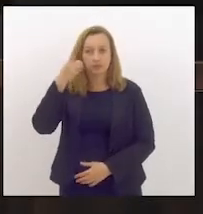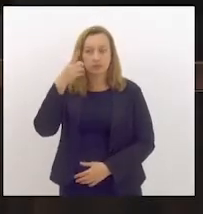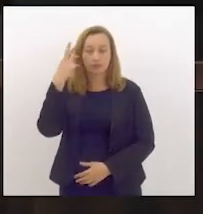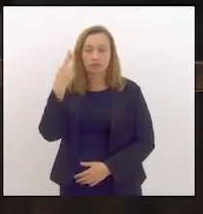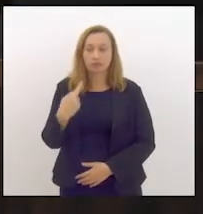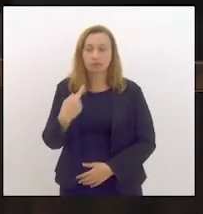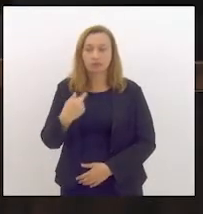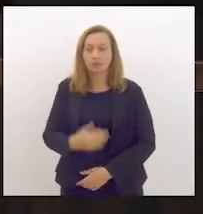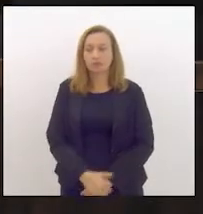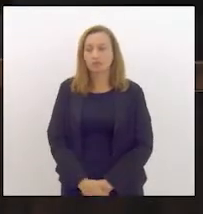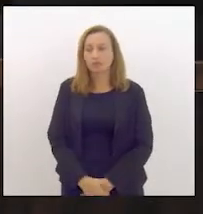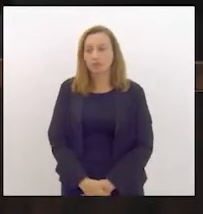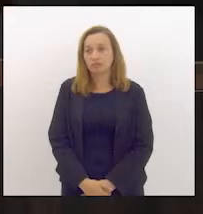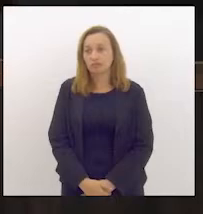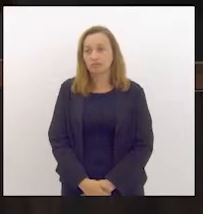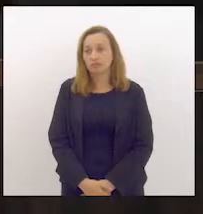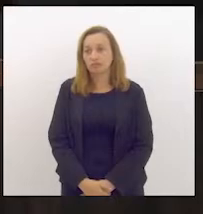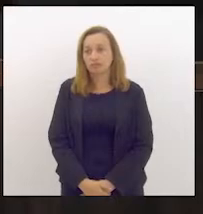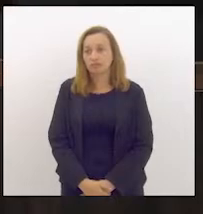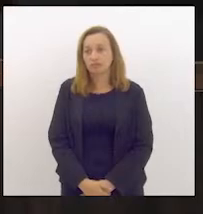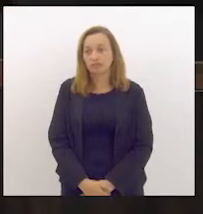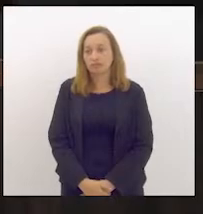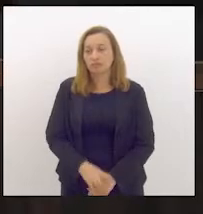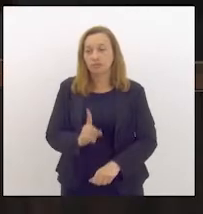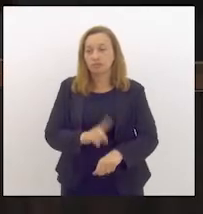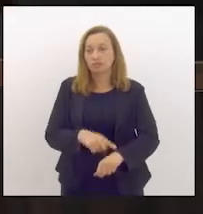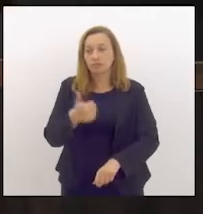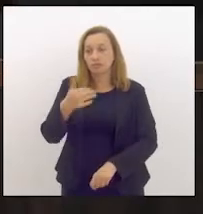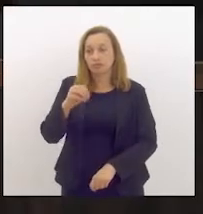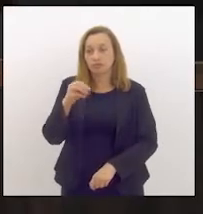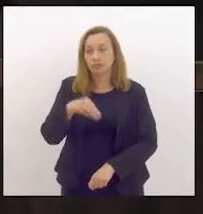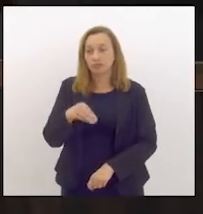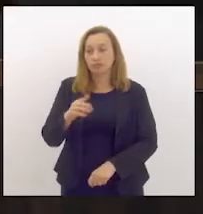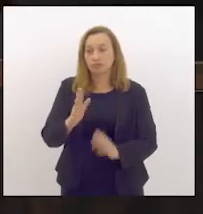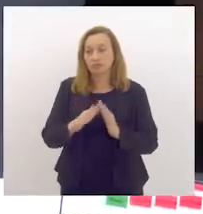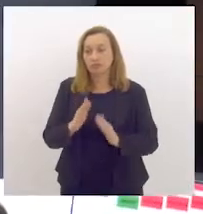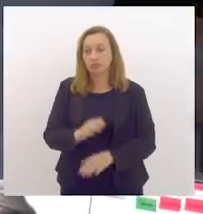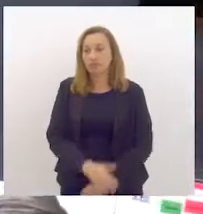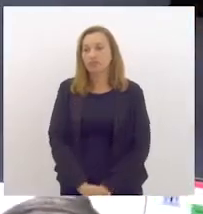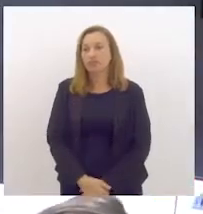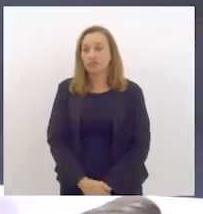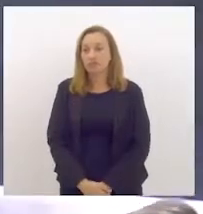Renata me responde 10 minutos no tempo regimental